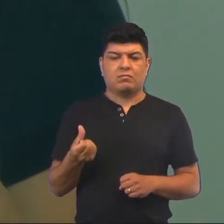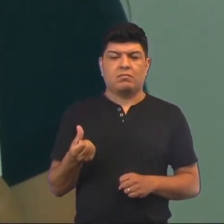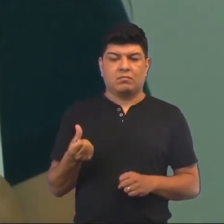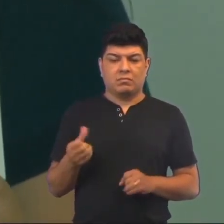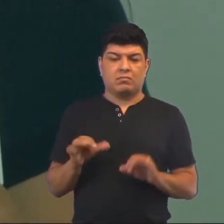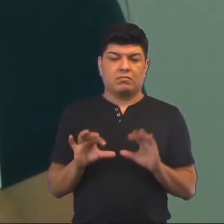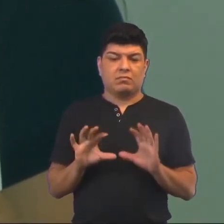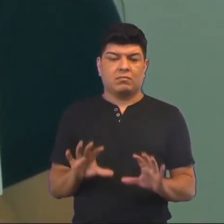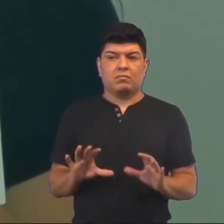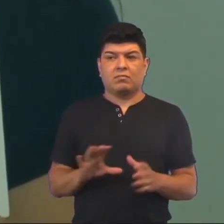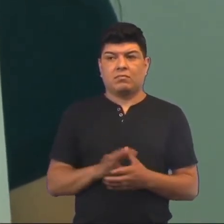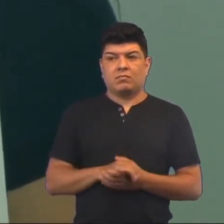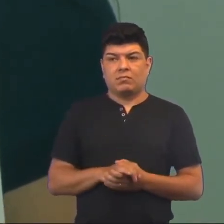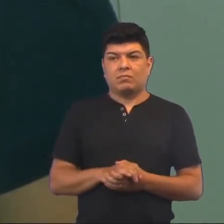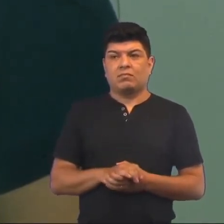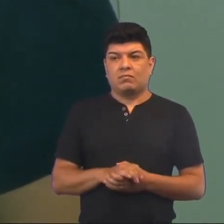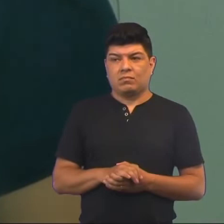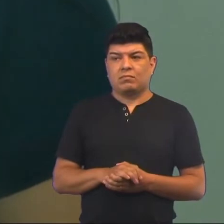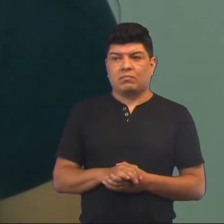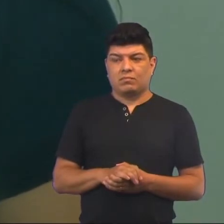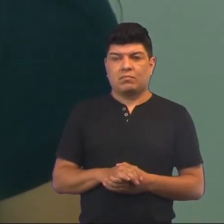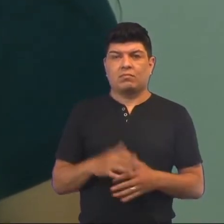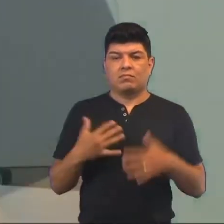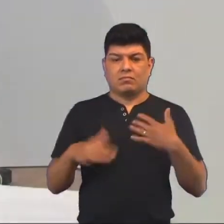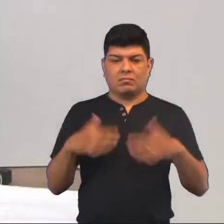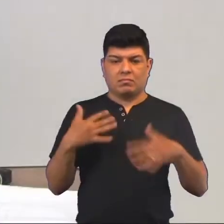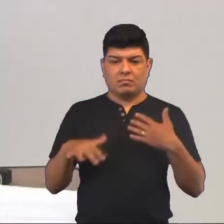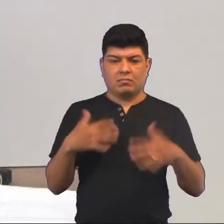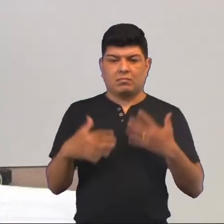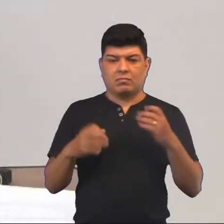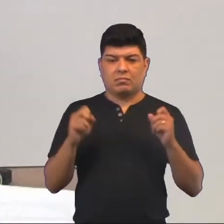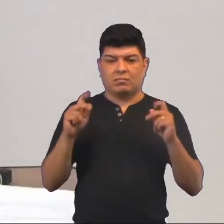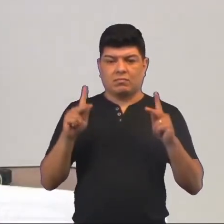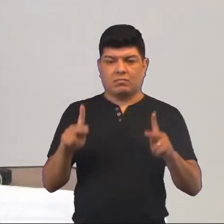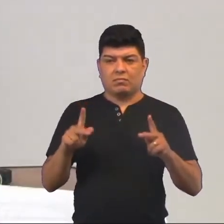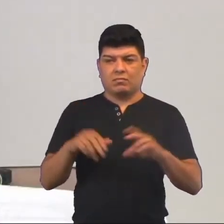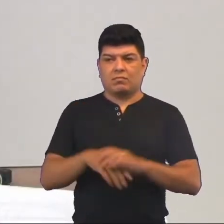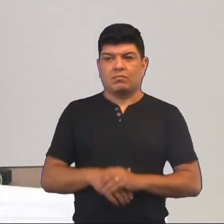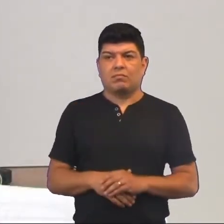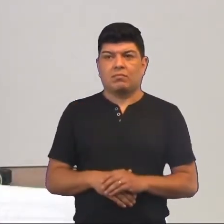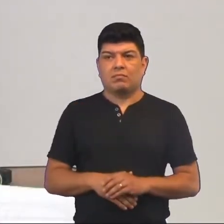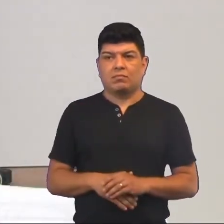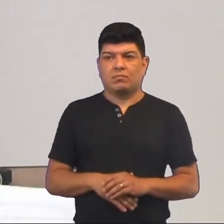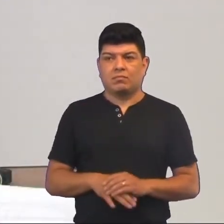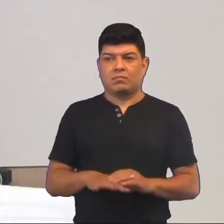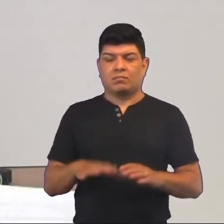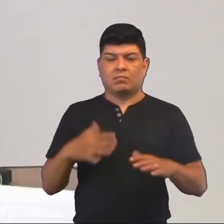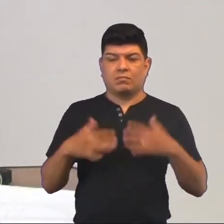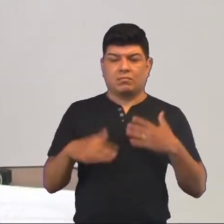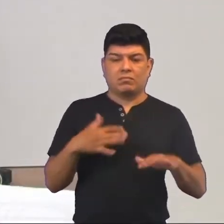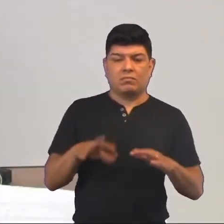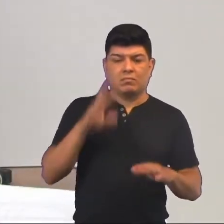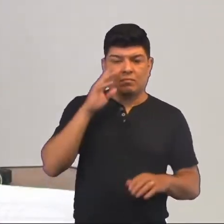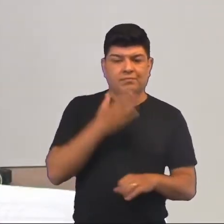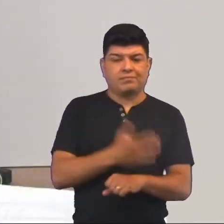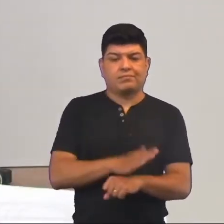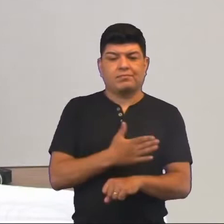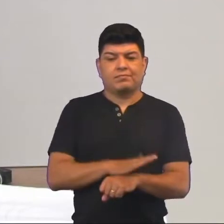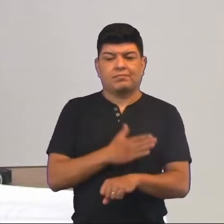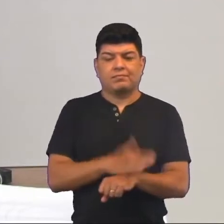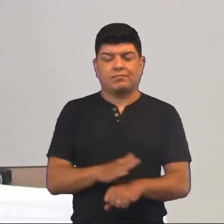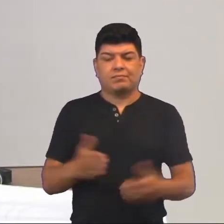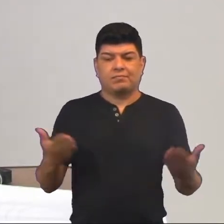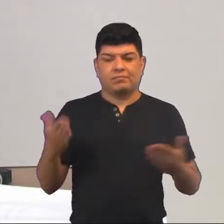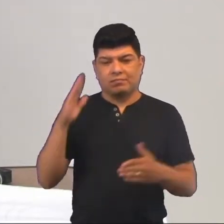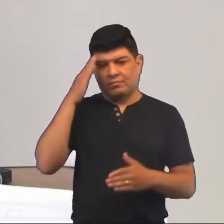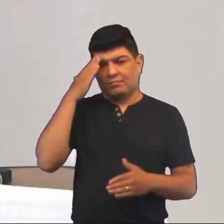É claro, vai fazendo essa movimentação, ok? Nessa movimentação, a gente vai ver na prática agora para a gente